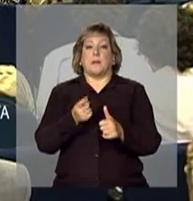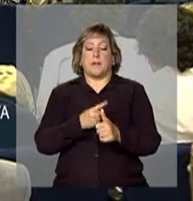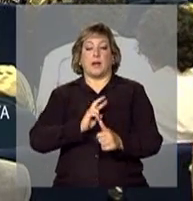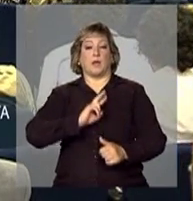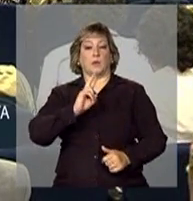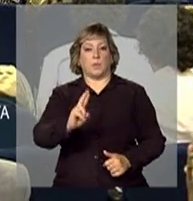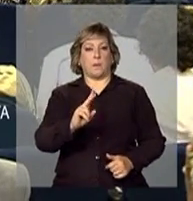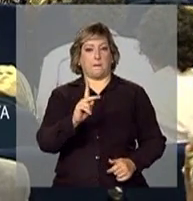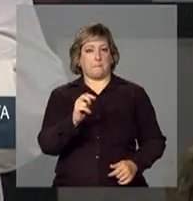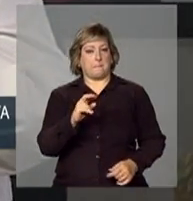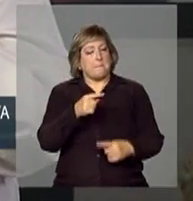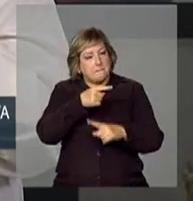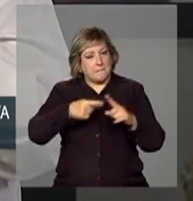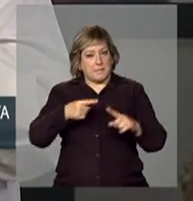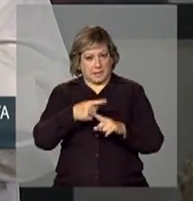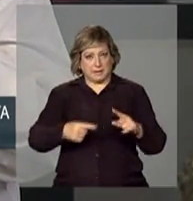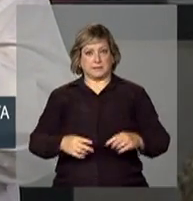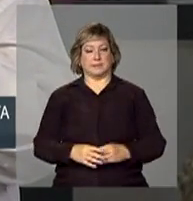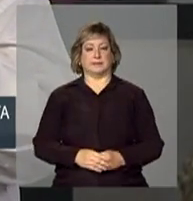parcial